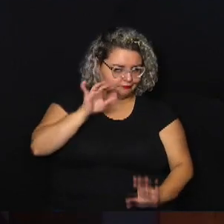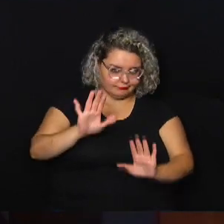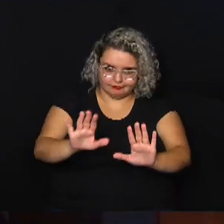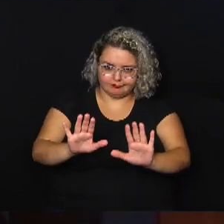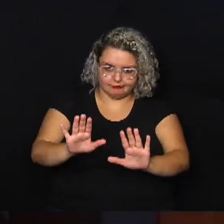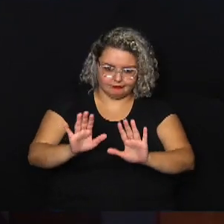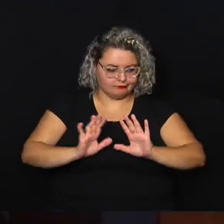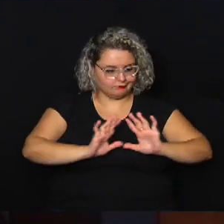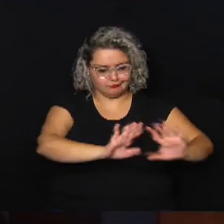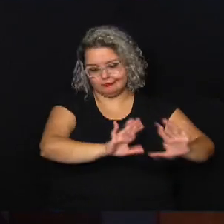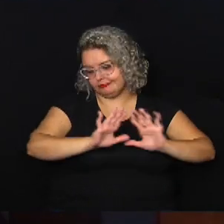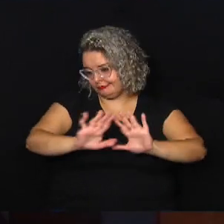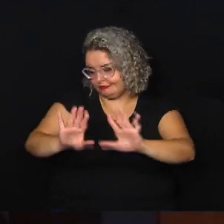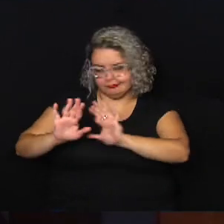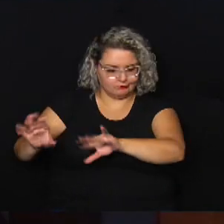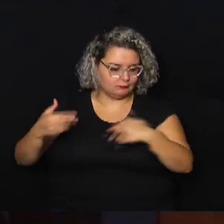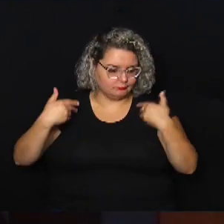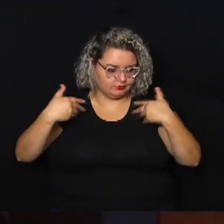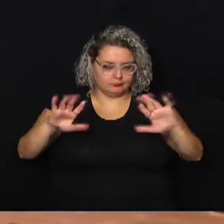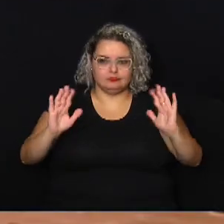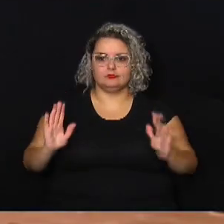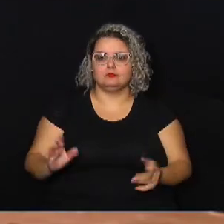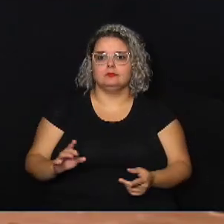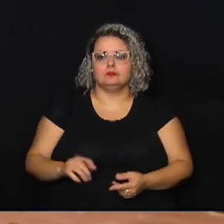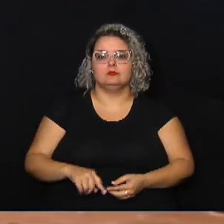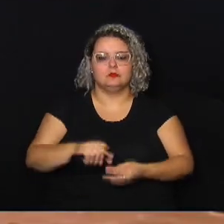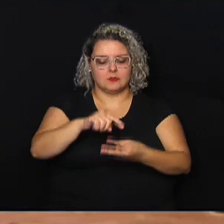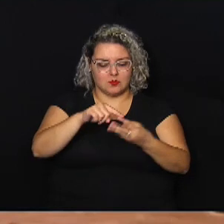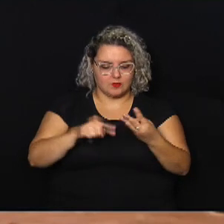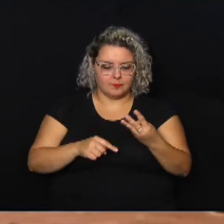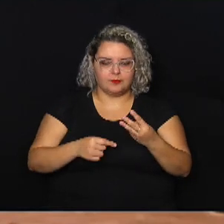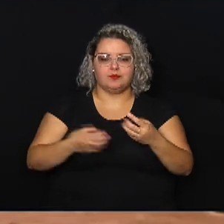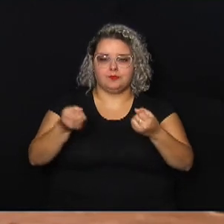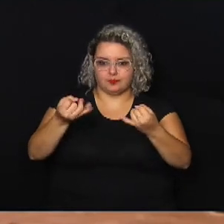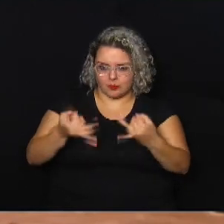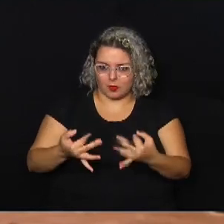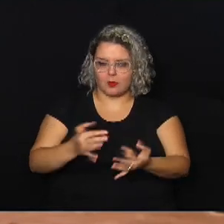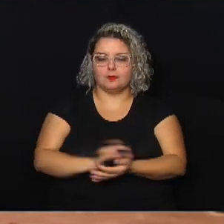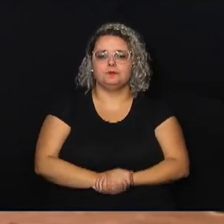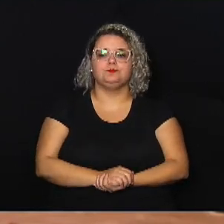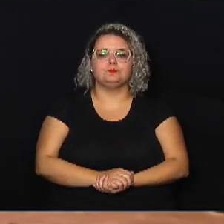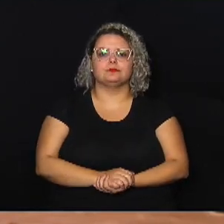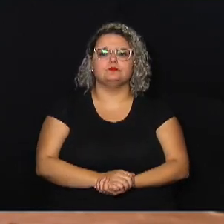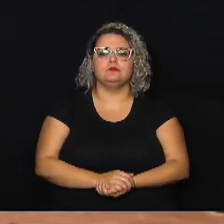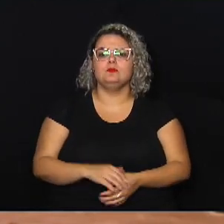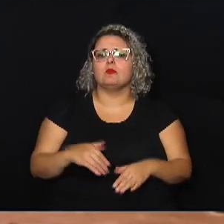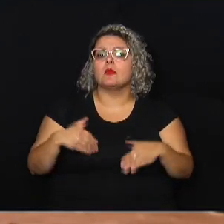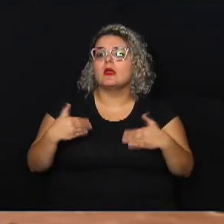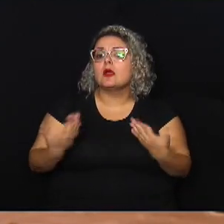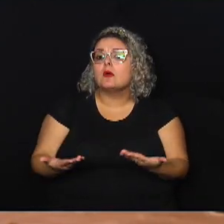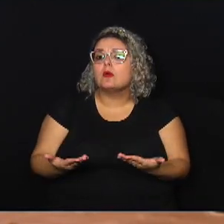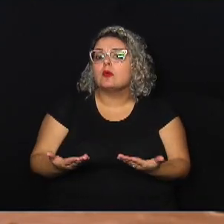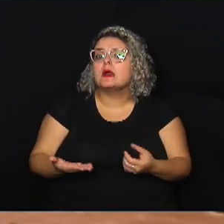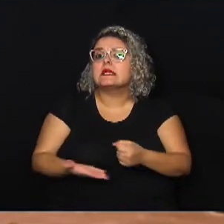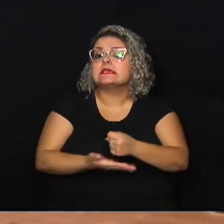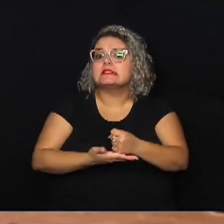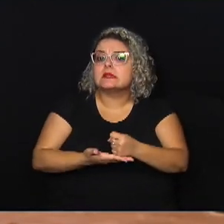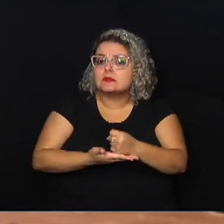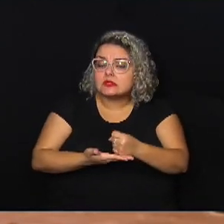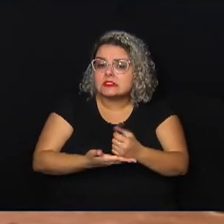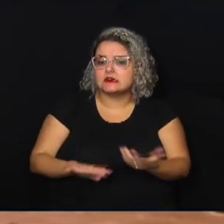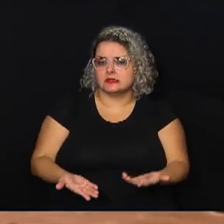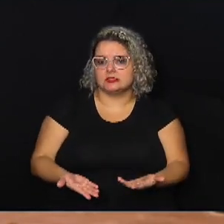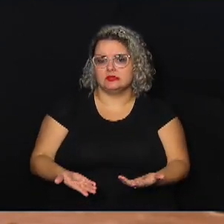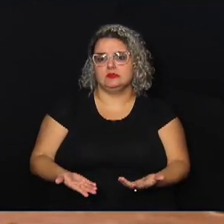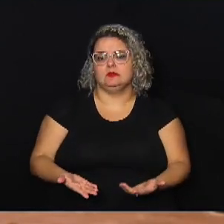sabe? Bens da moda, bens nobres e bens de consumo de luxo. E quais são os bens essenciais que as pessoas devem para